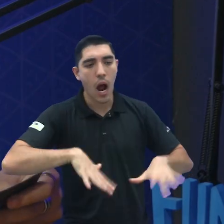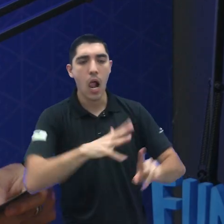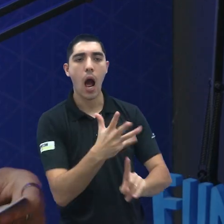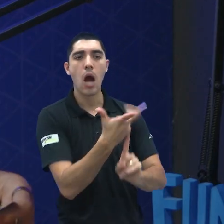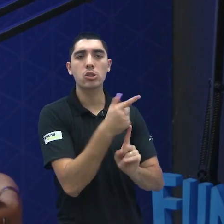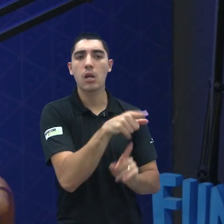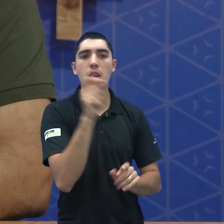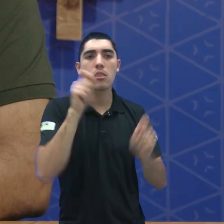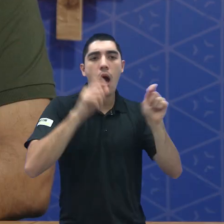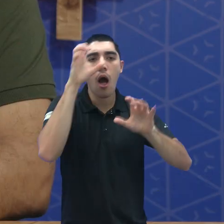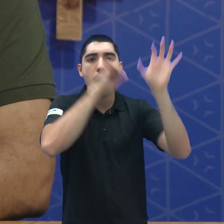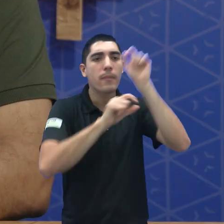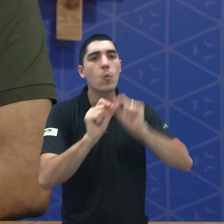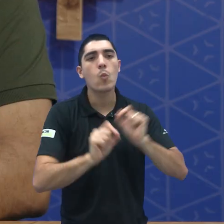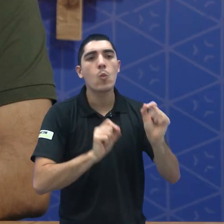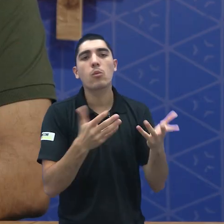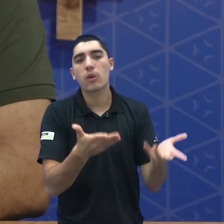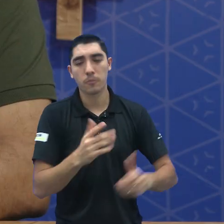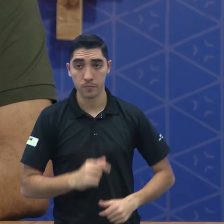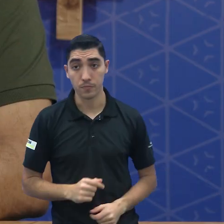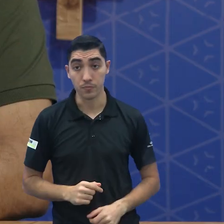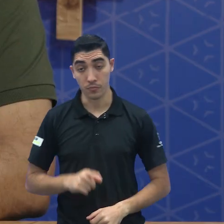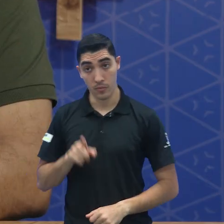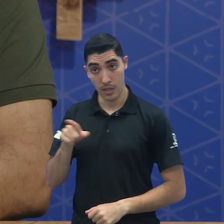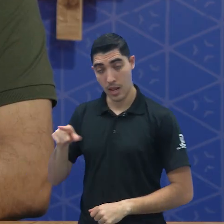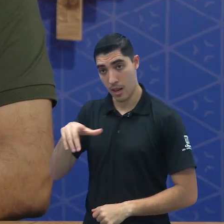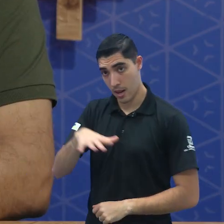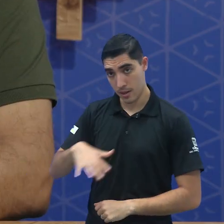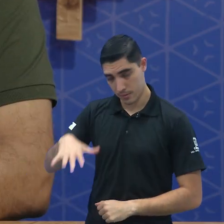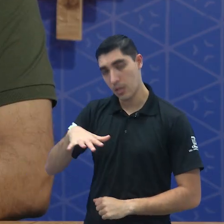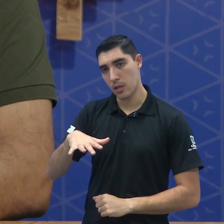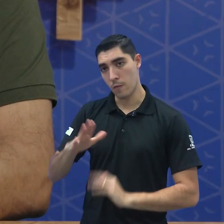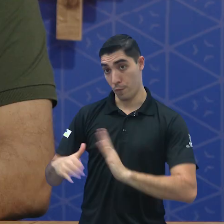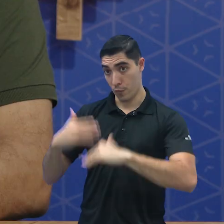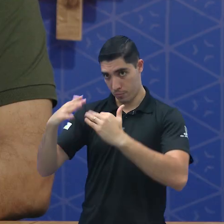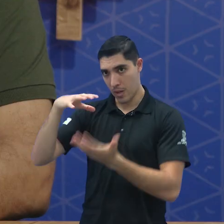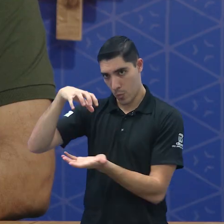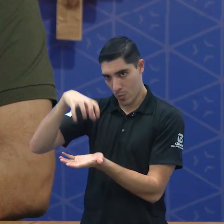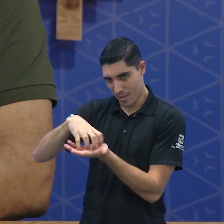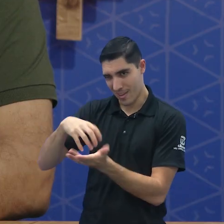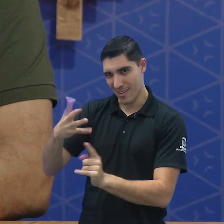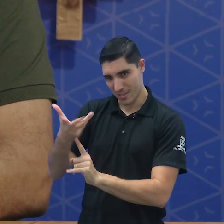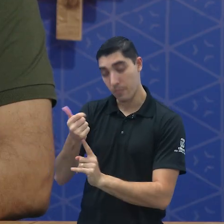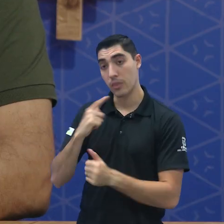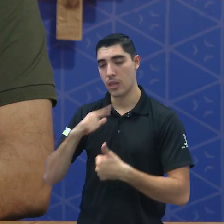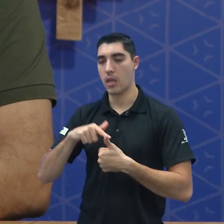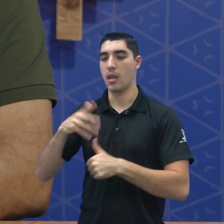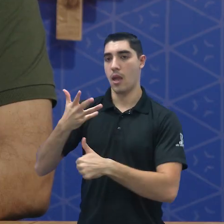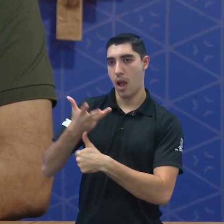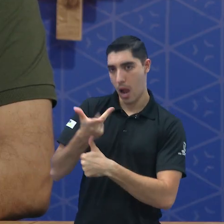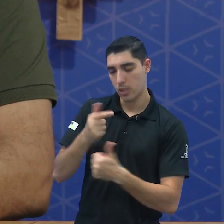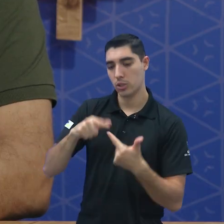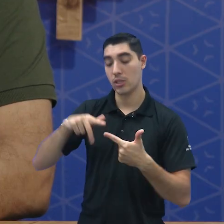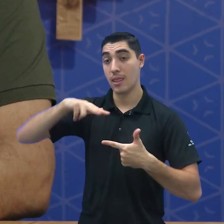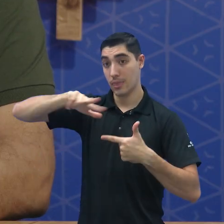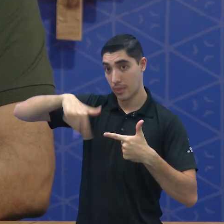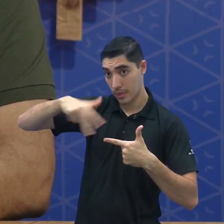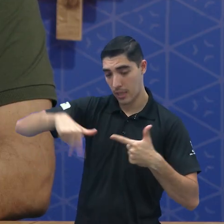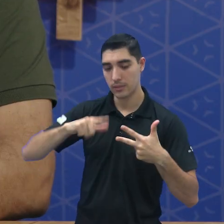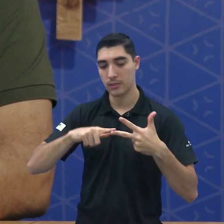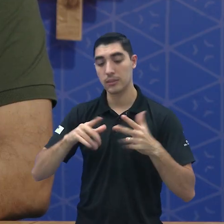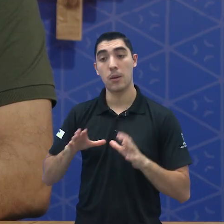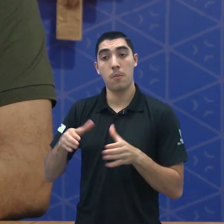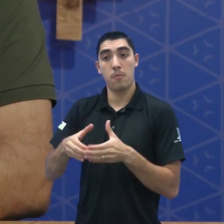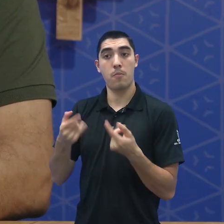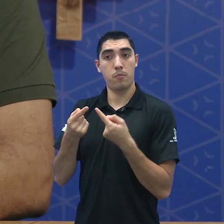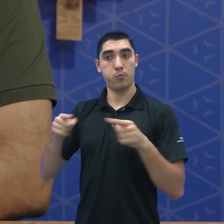centro? Hoje, lá no Centro de Desenvolvimento Artístico, nós temos a área de artes, a área de dança e temos a